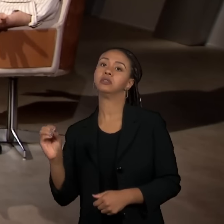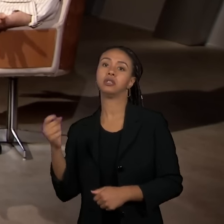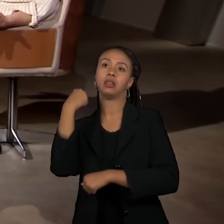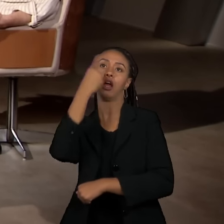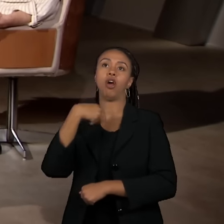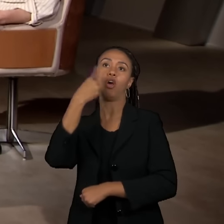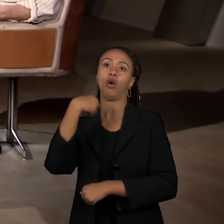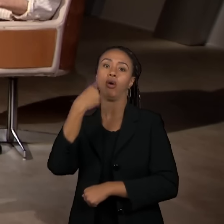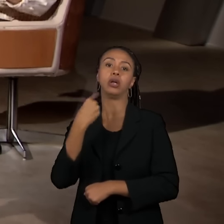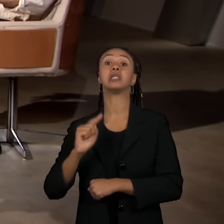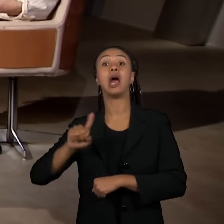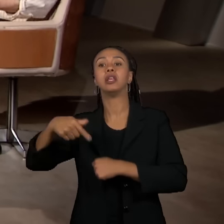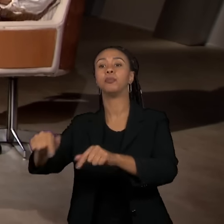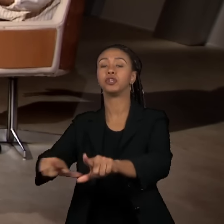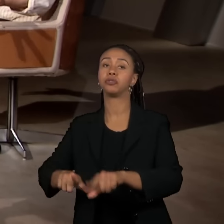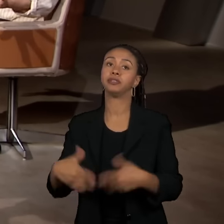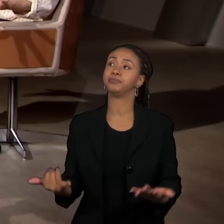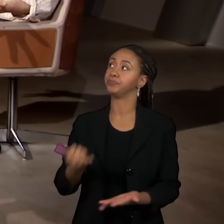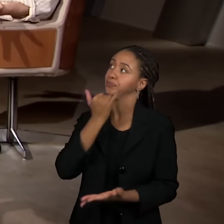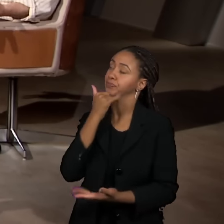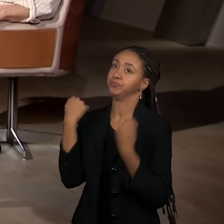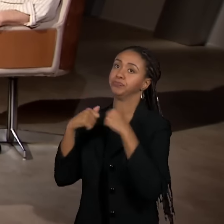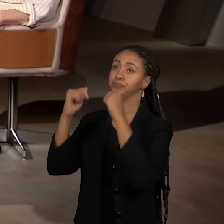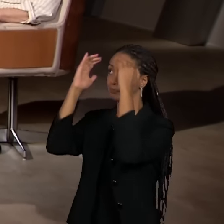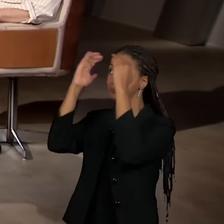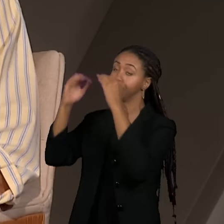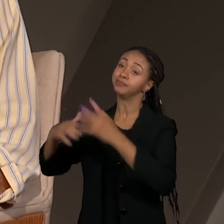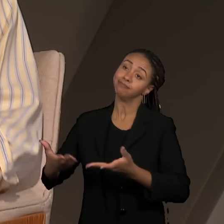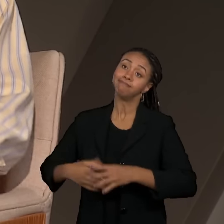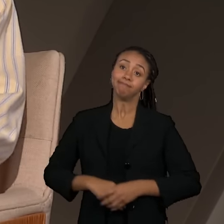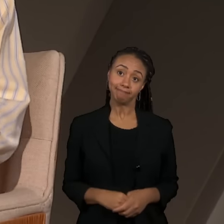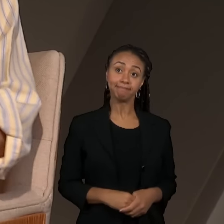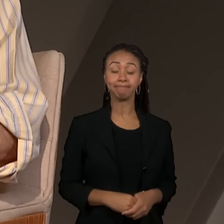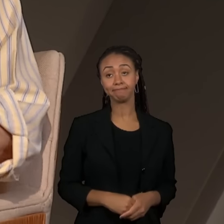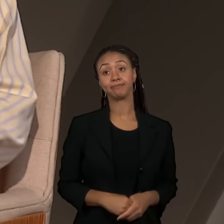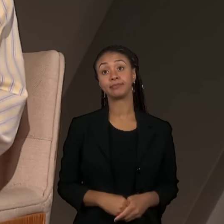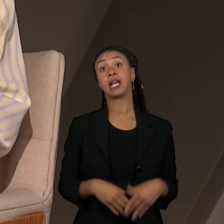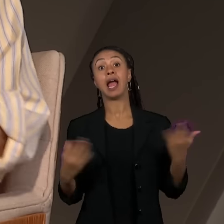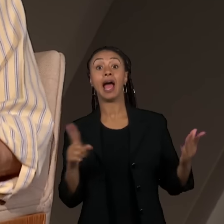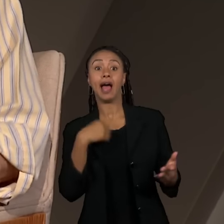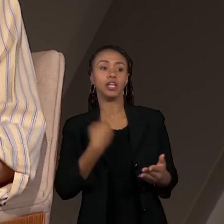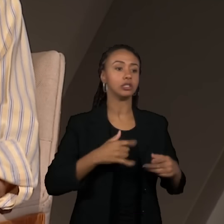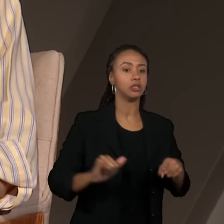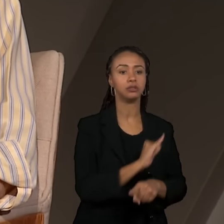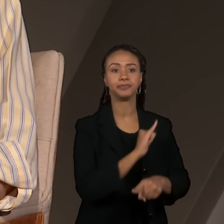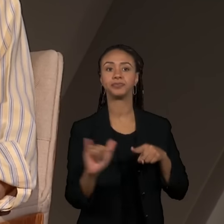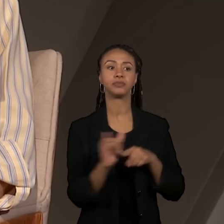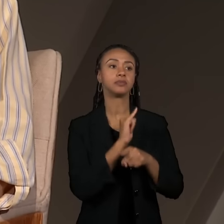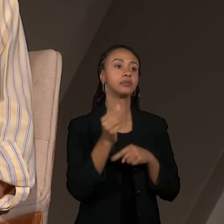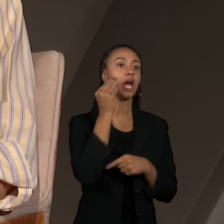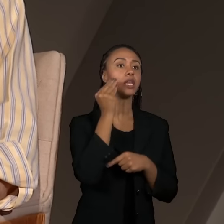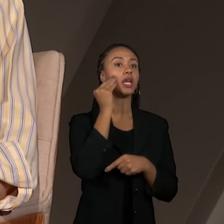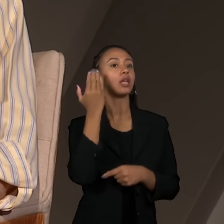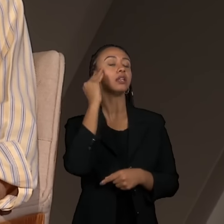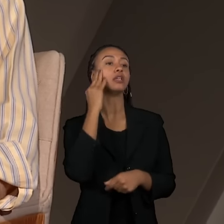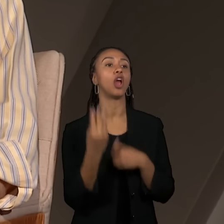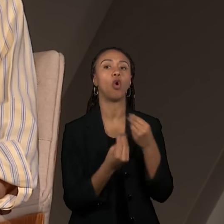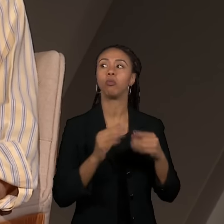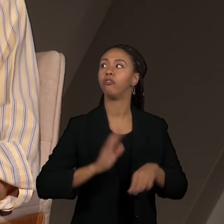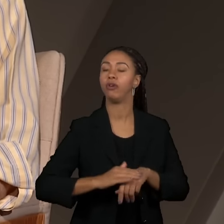receber o certificado nós vamos ter que fazer isso E aí tem que inventar como é que faz esse tipo de coisa